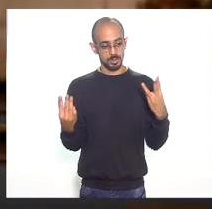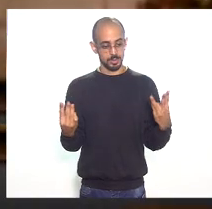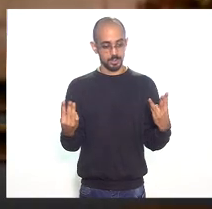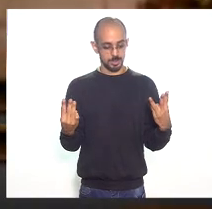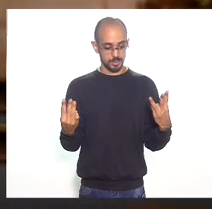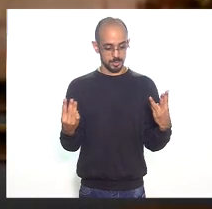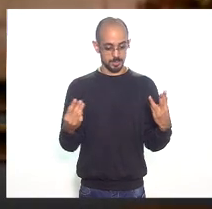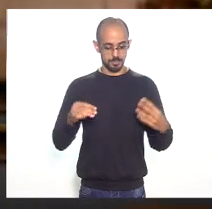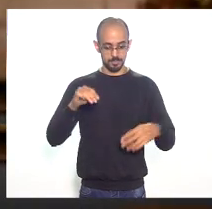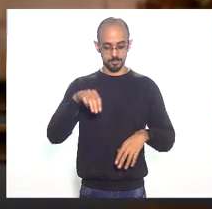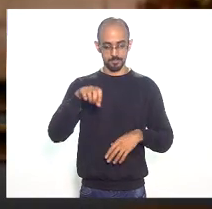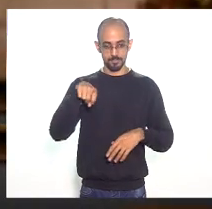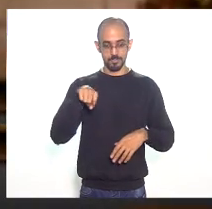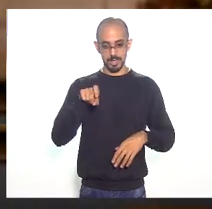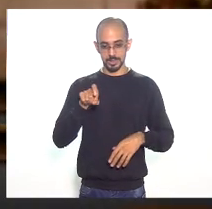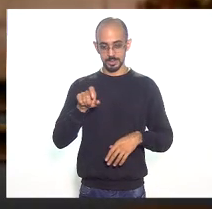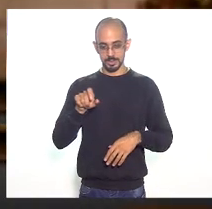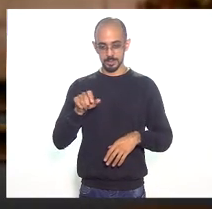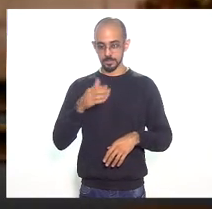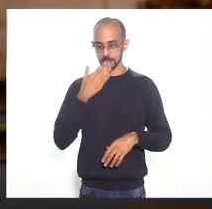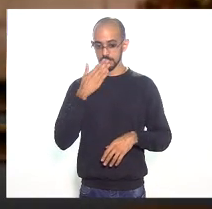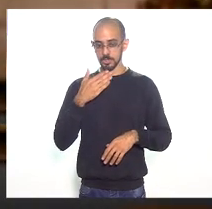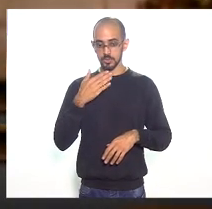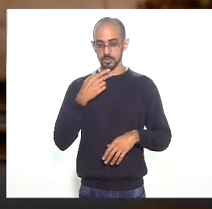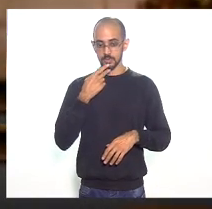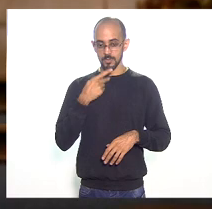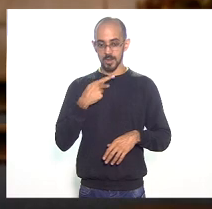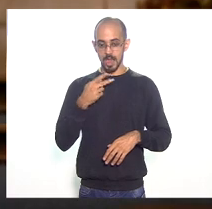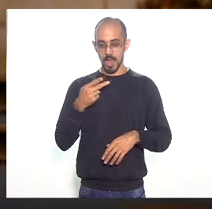Maxi pediu lá com a palavra o deputado Maxi.